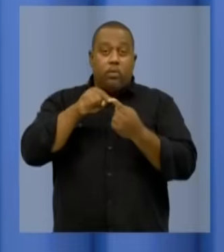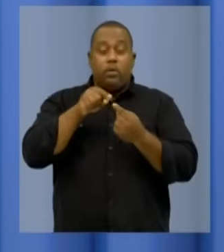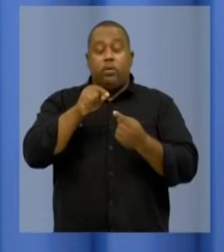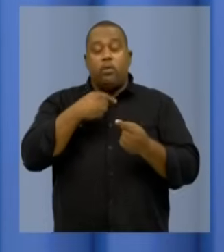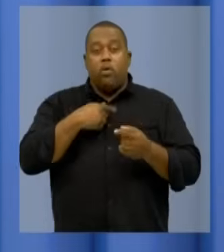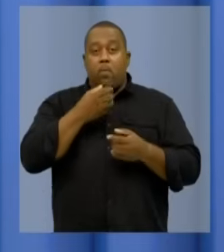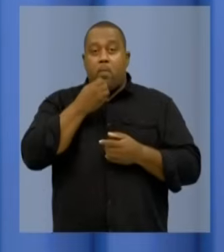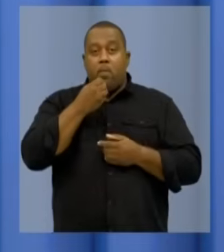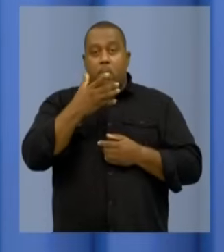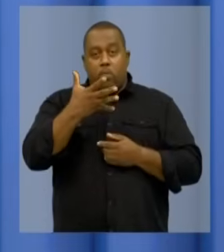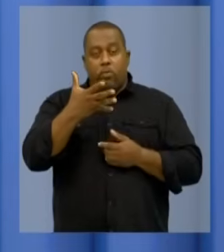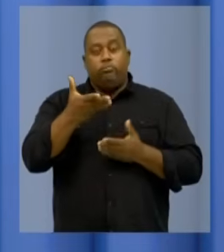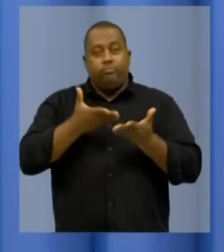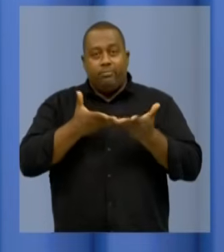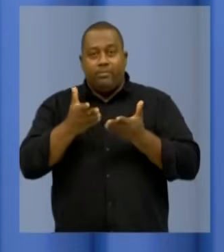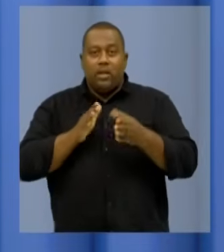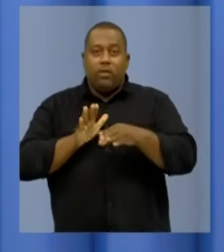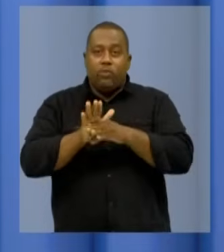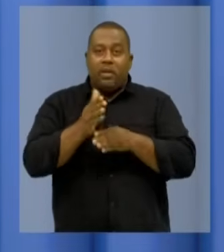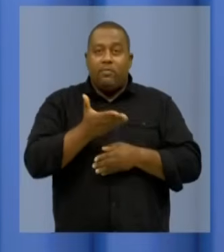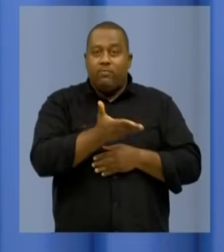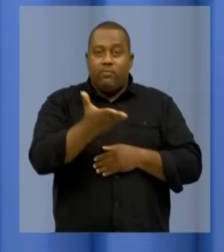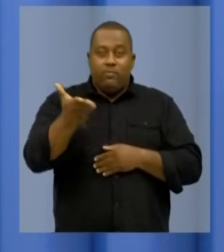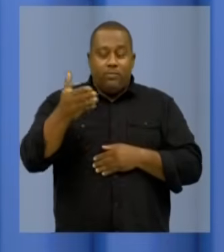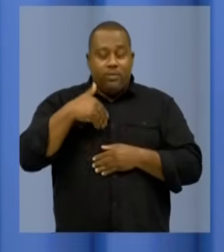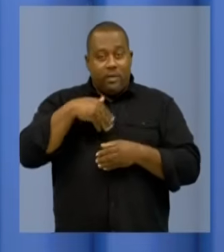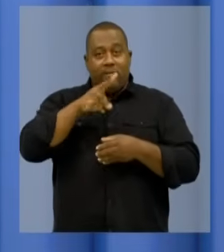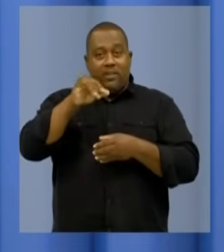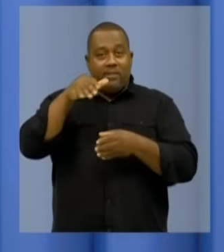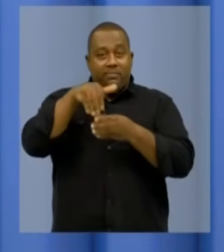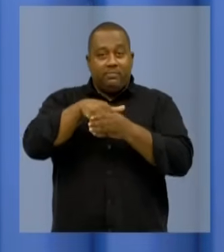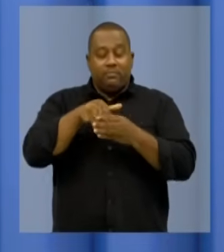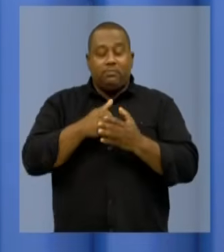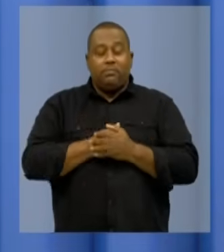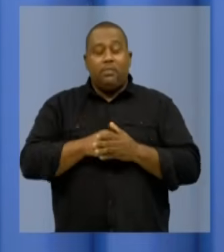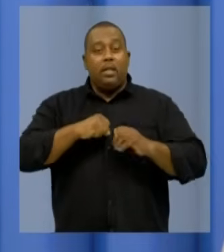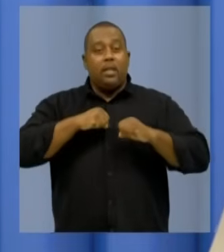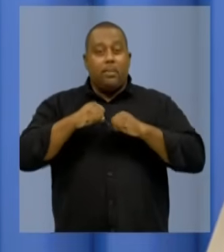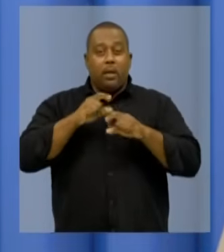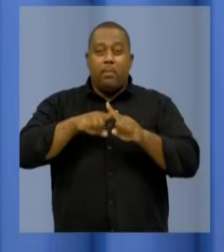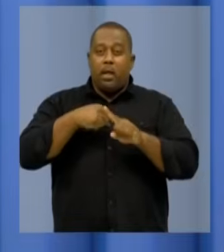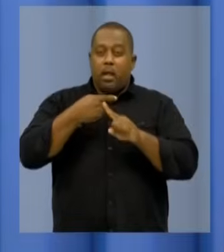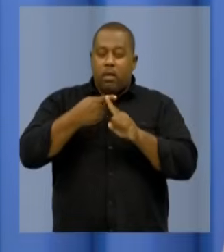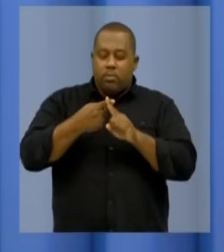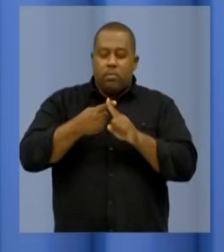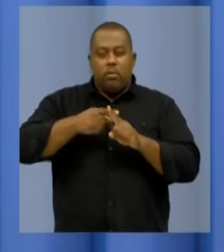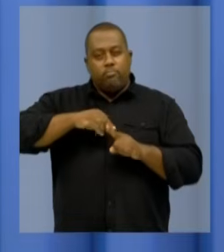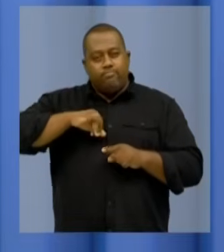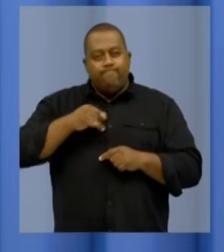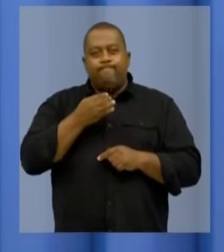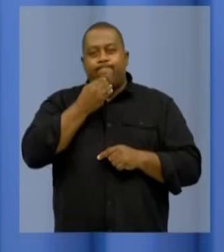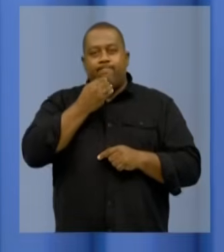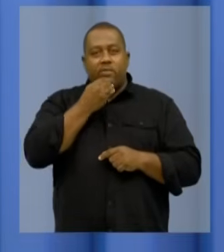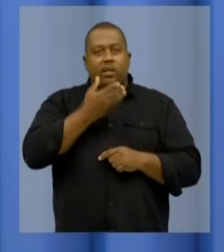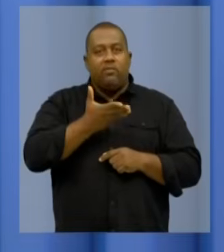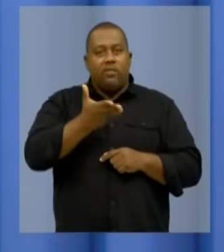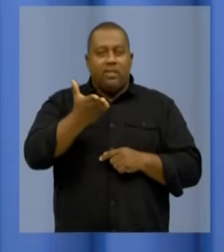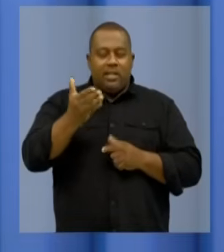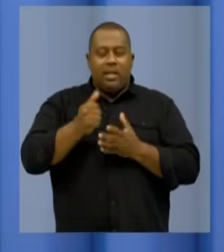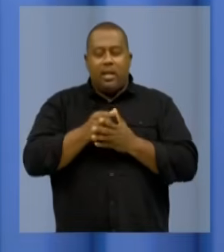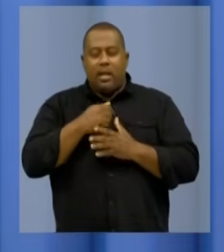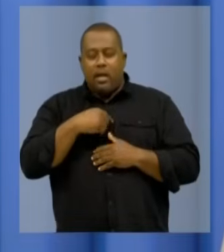bom serviço para você, eleitor. O debate é mais uma oportunidade para que você acompanhe